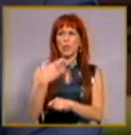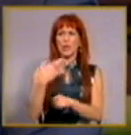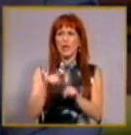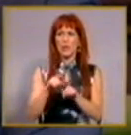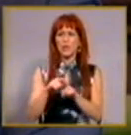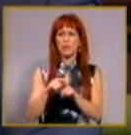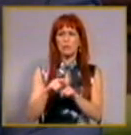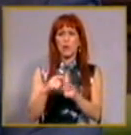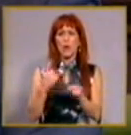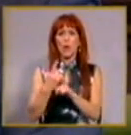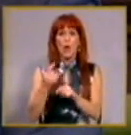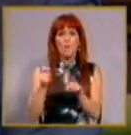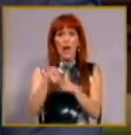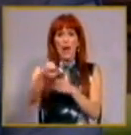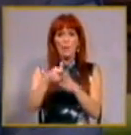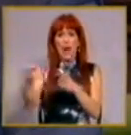privados para pagar.